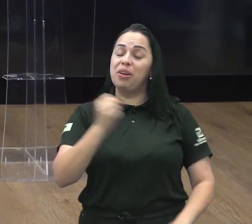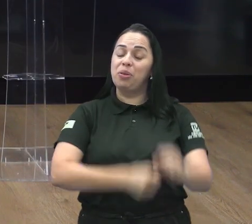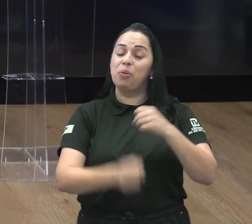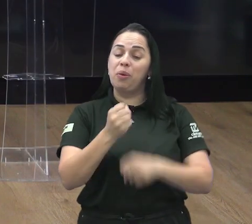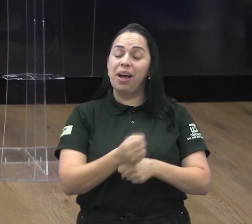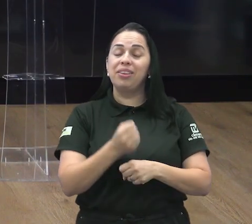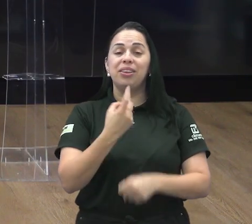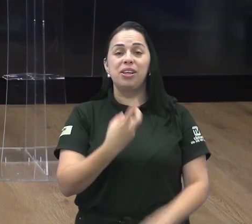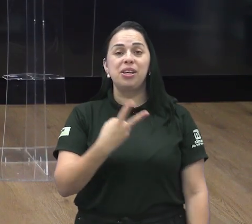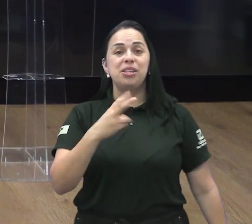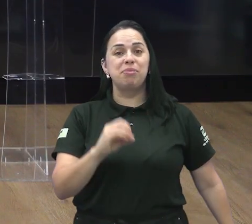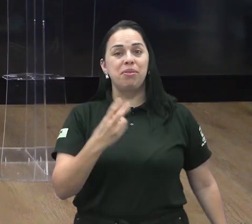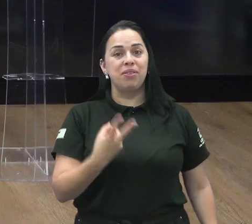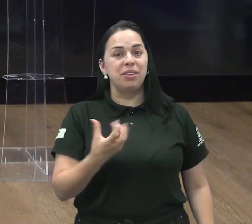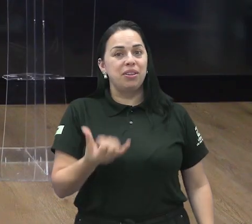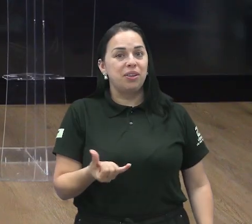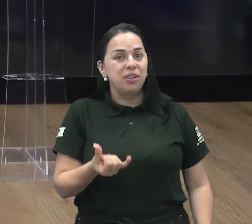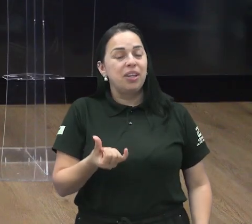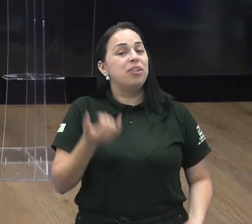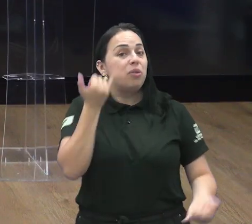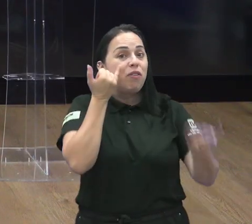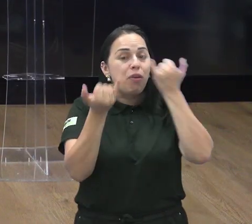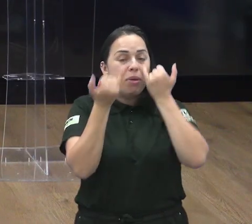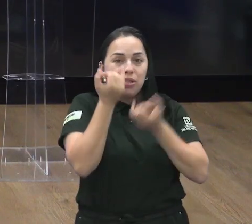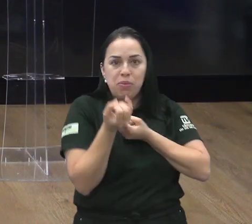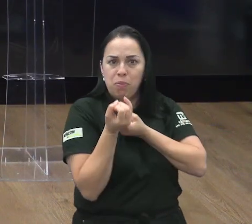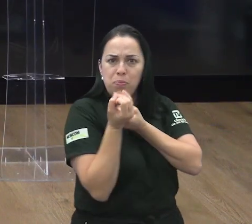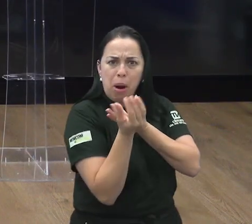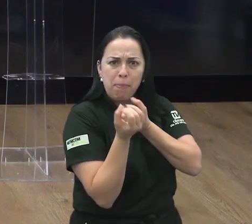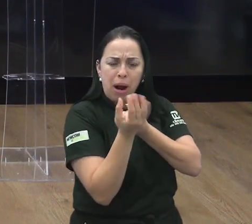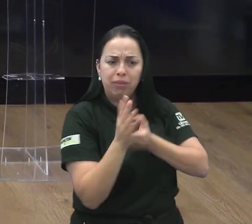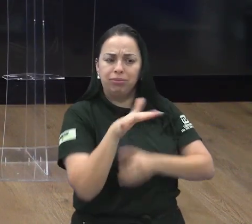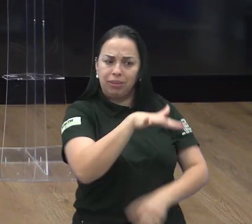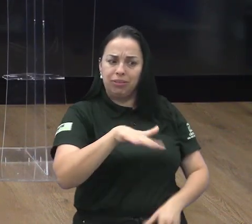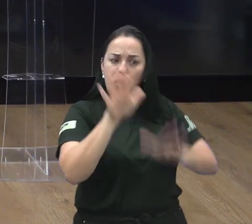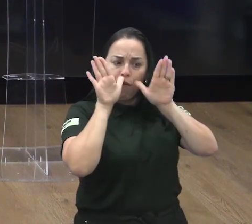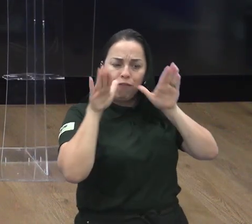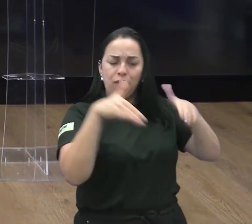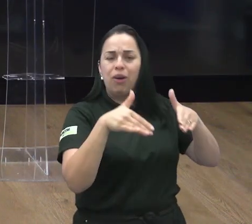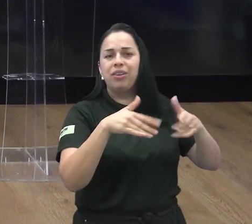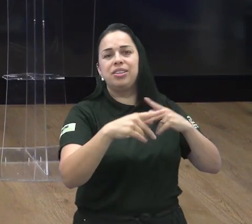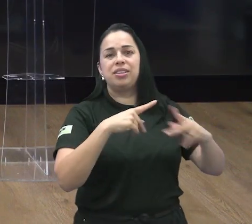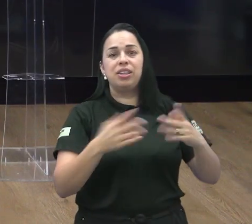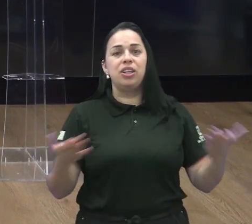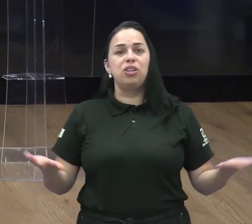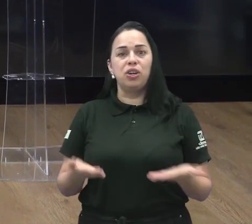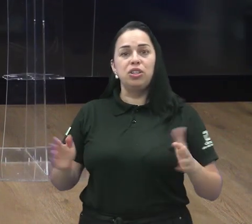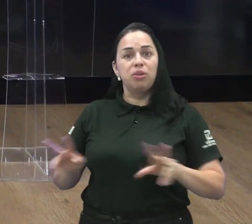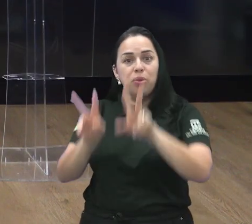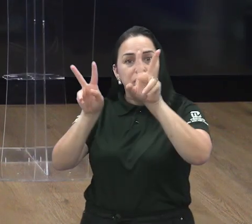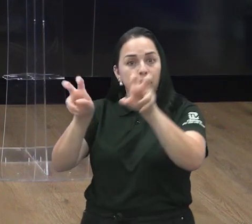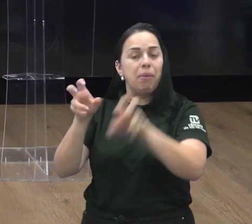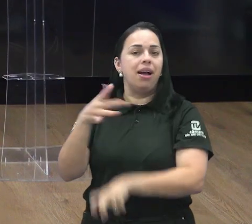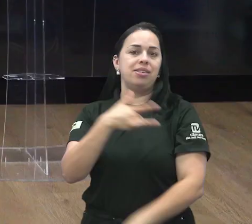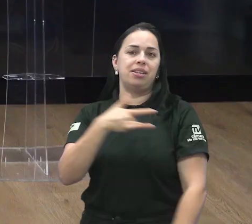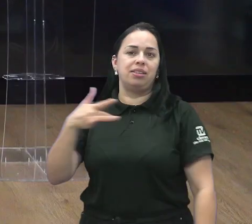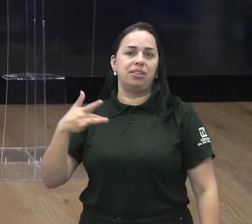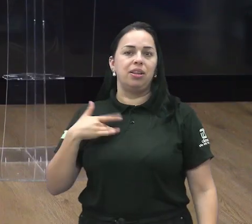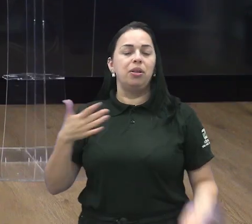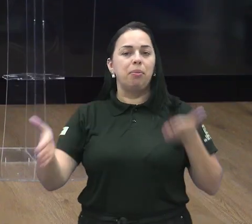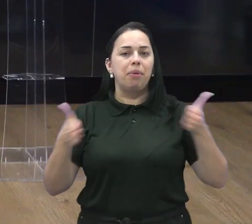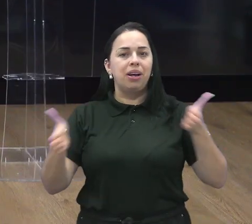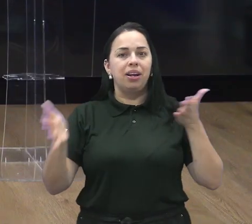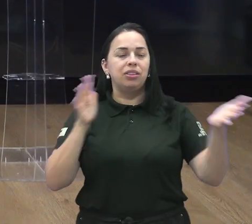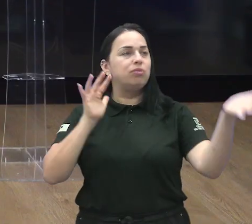2026. Aqui você fica bem informado com muita prestação de serviço da nossa cidade. Hoje vamos falar de saúde. No